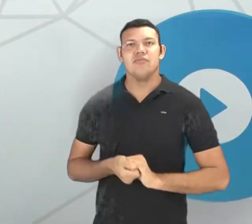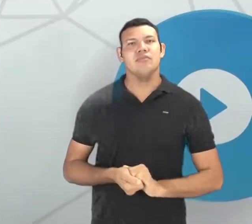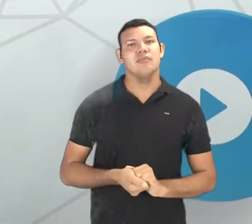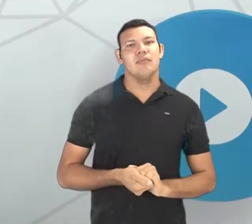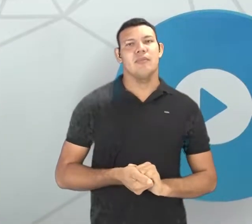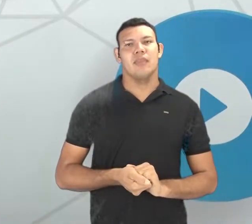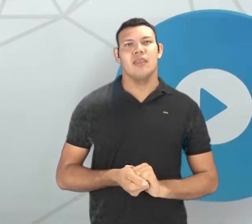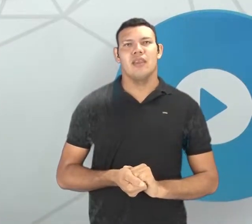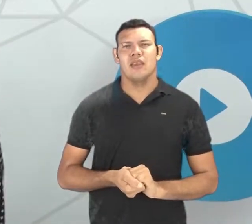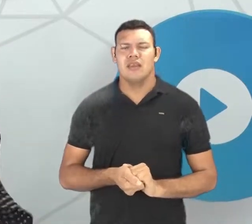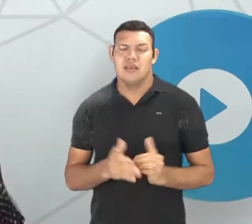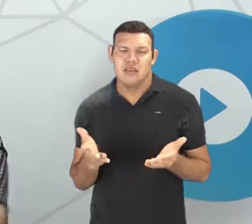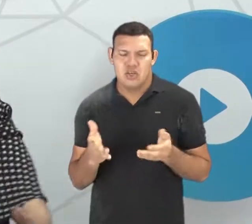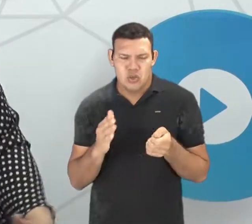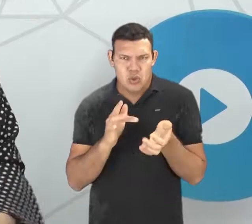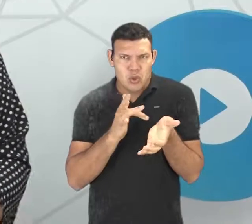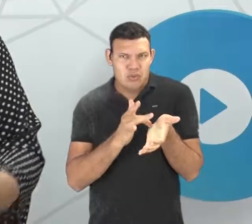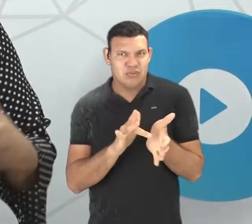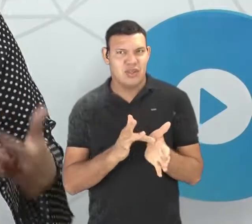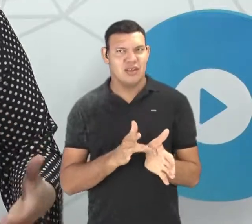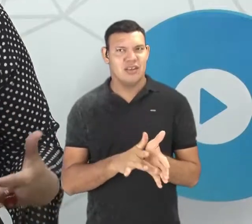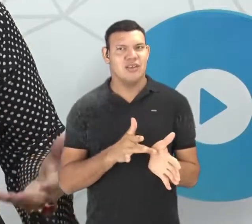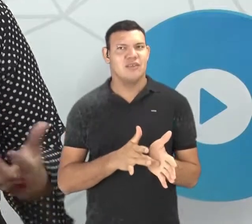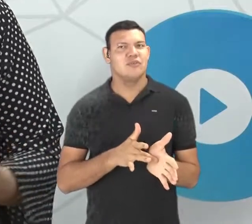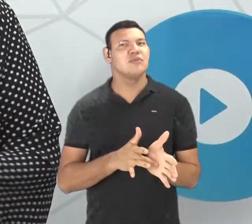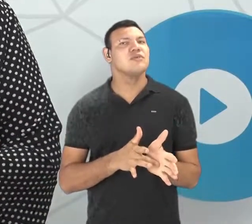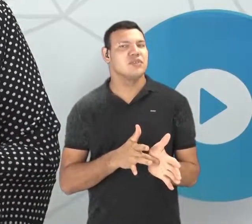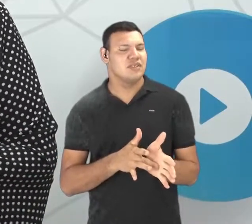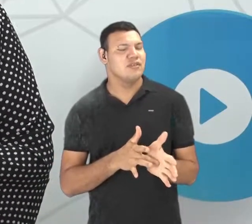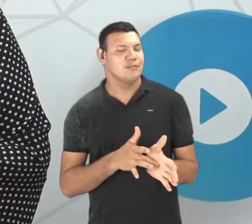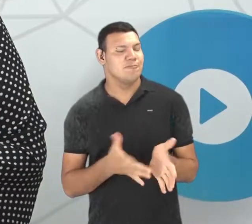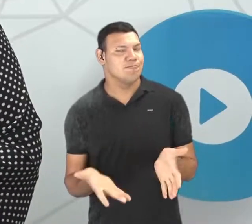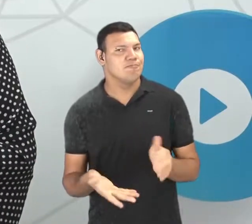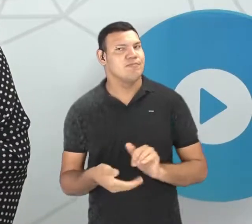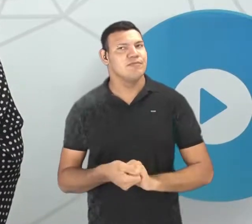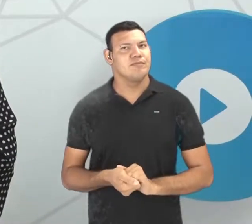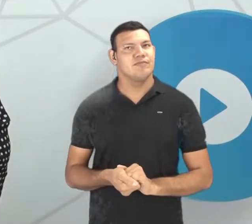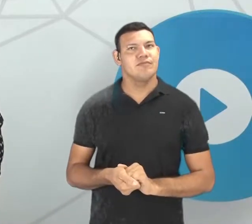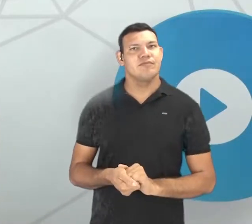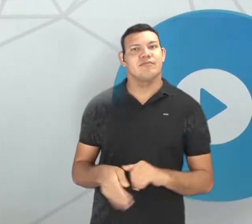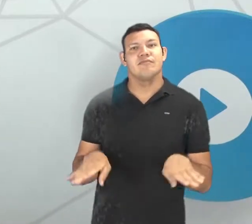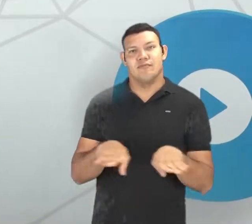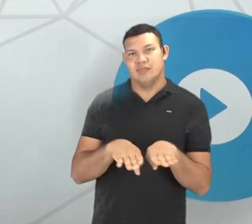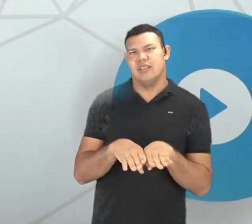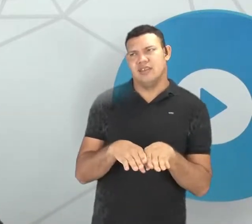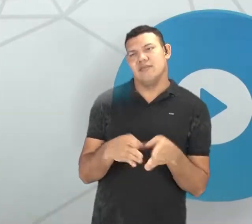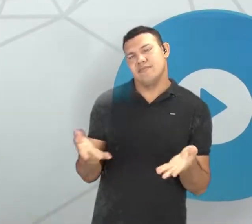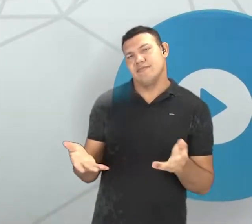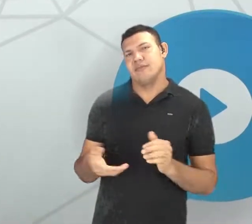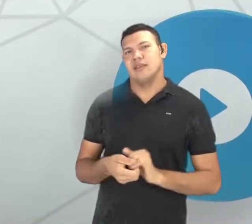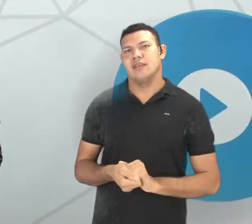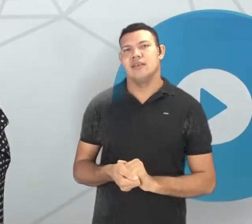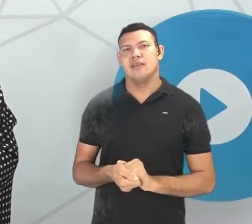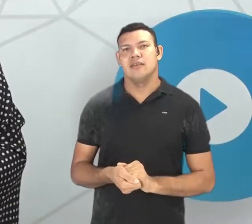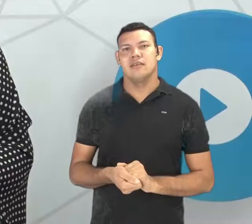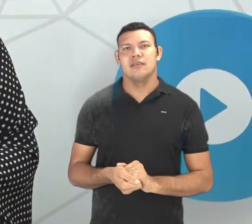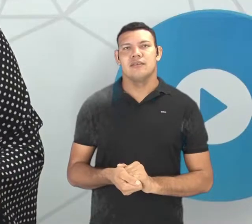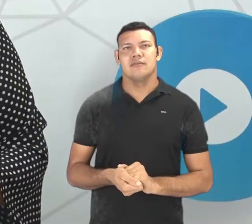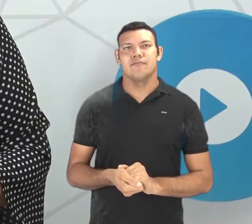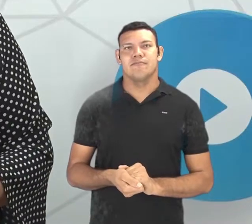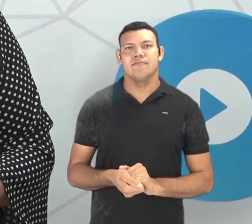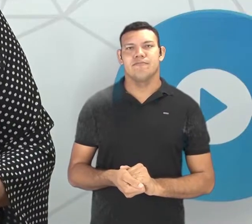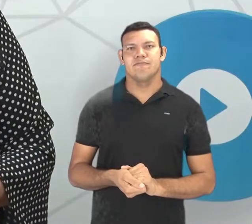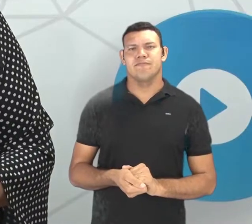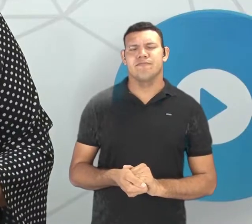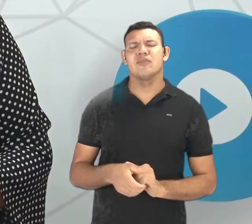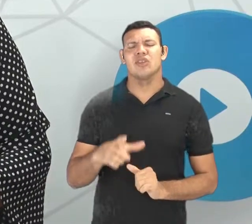subliminares, vamos chamar assim, né? Mais disfarçadas de praticar essa violência financeira.